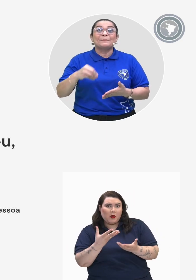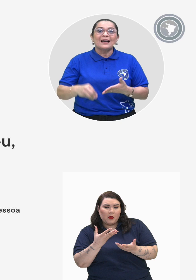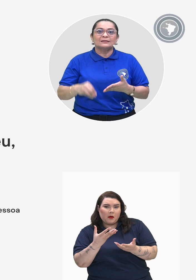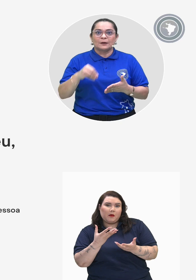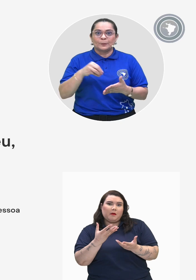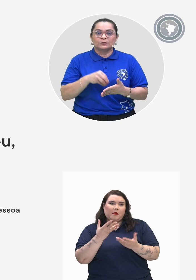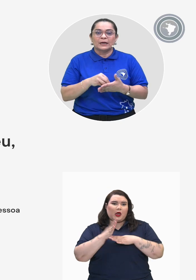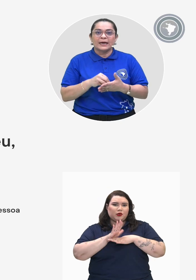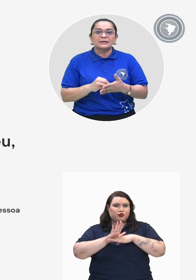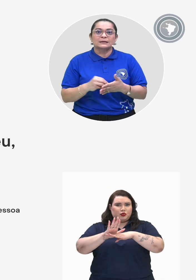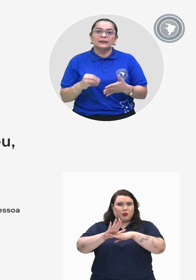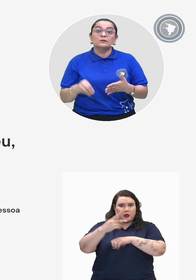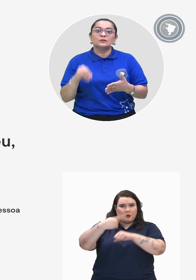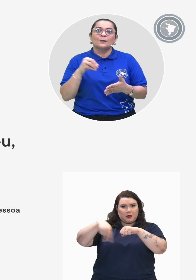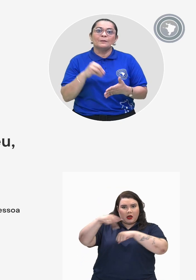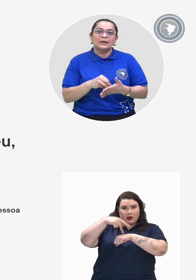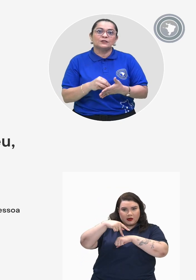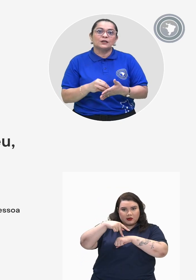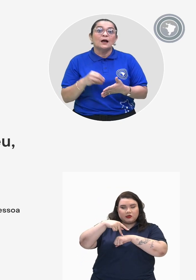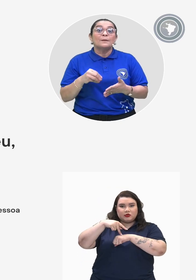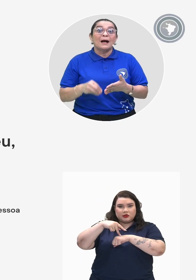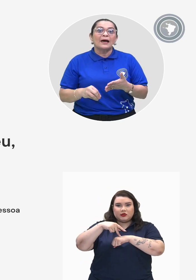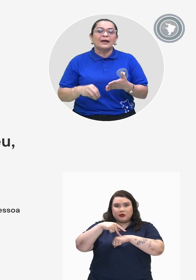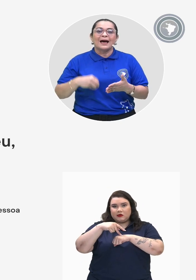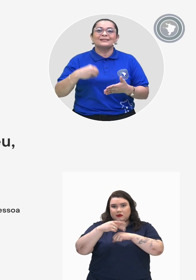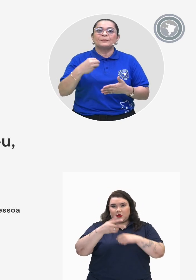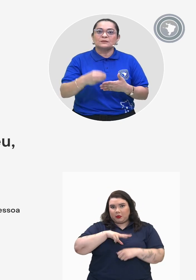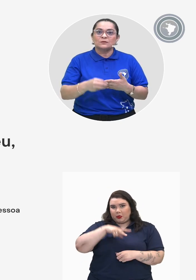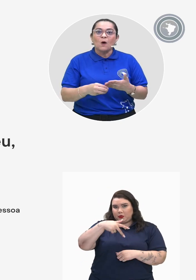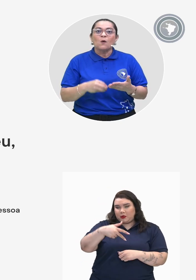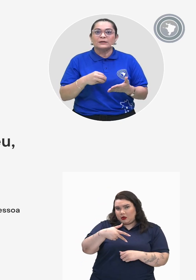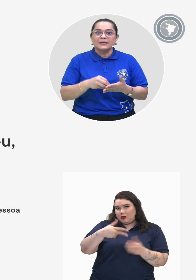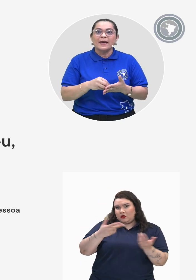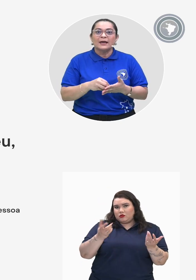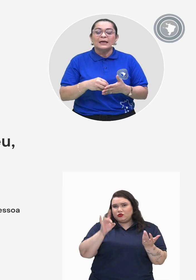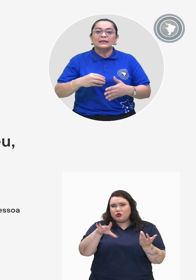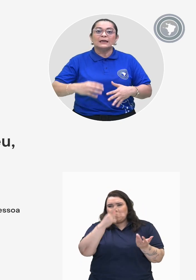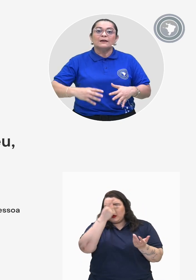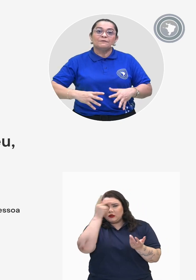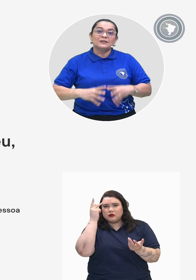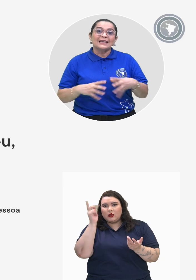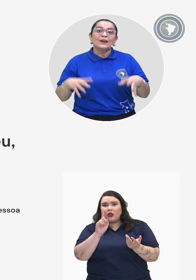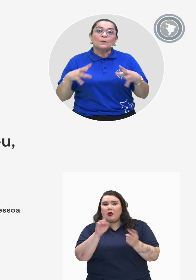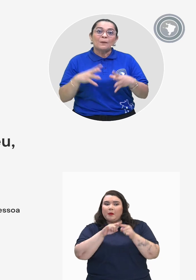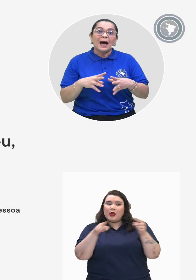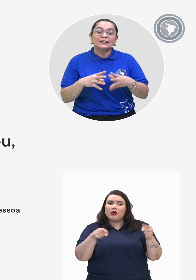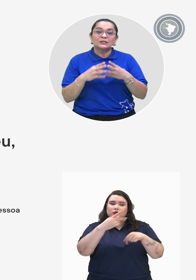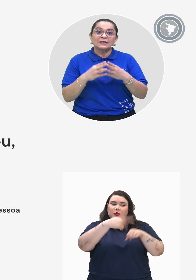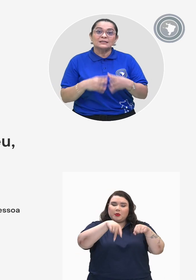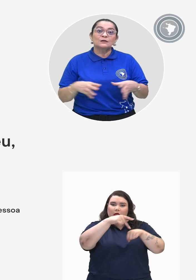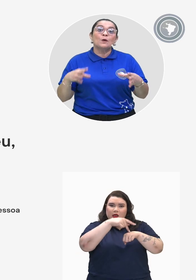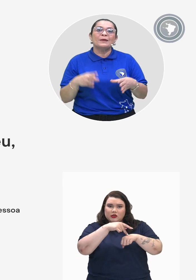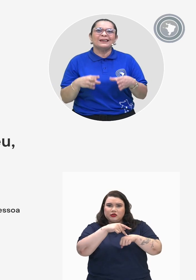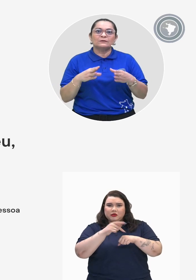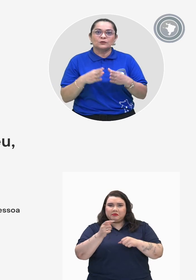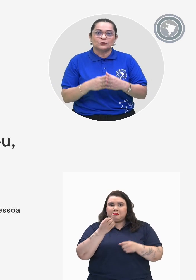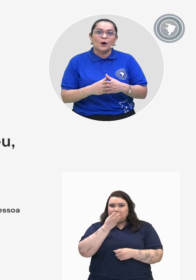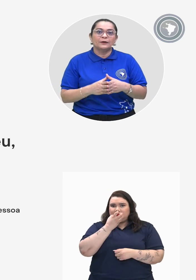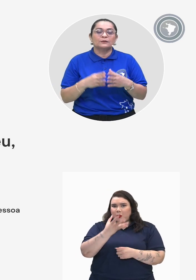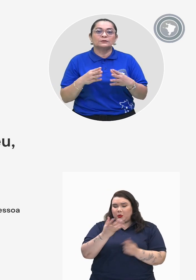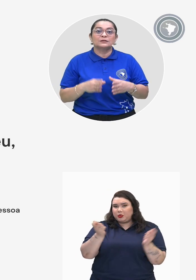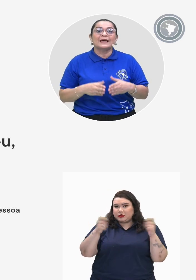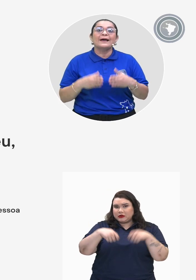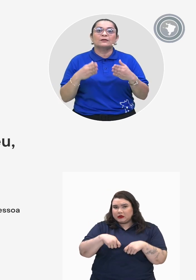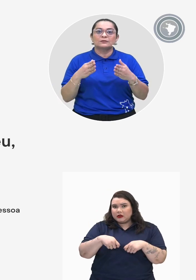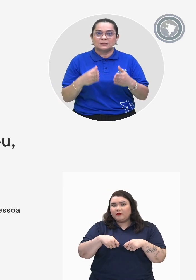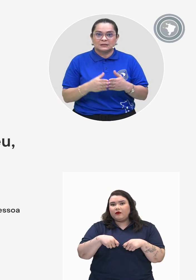a pátria portuguesa, não somente para as pessoas, né, que fizeram parte desse momento